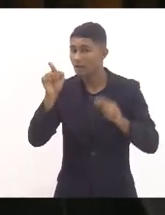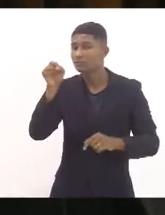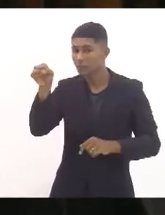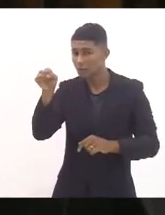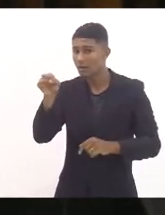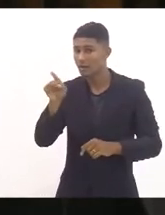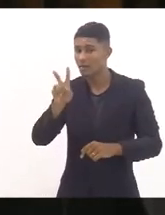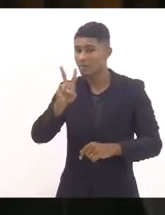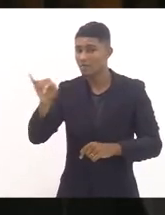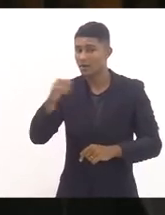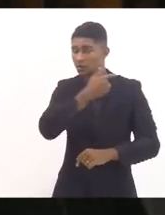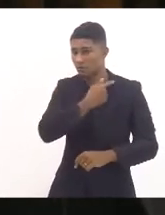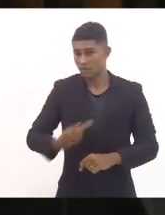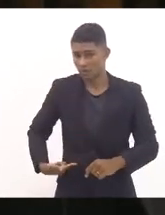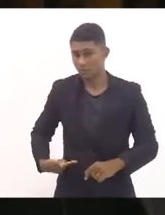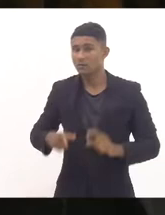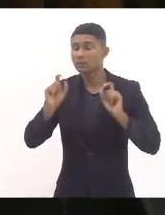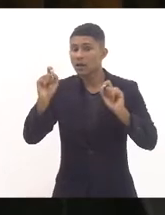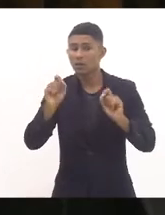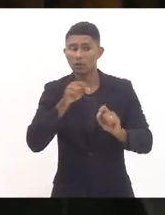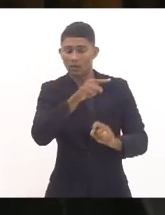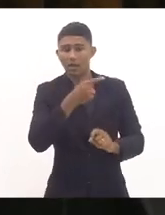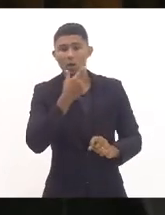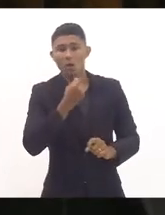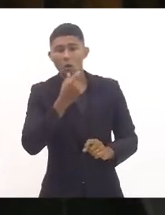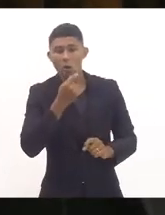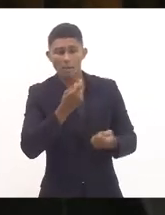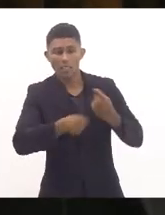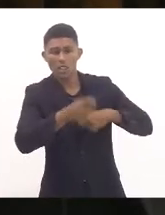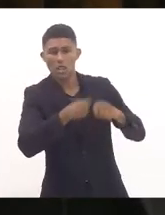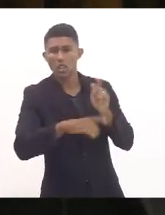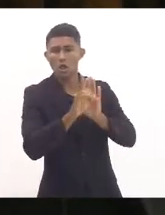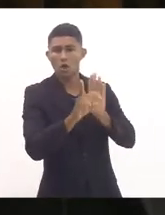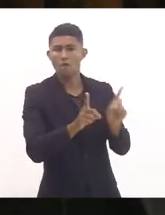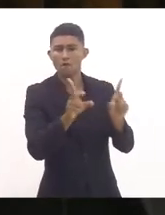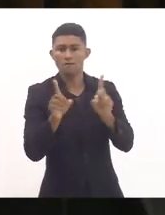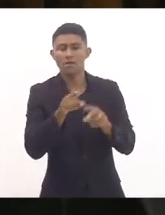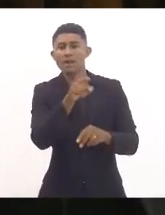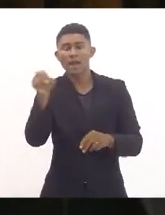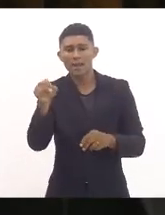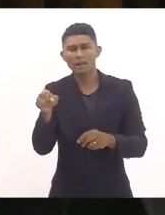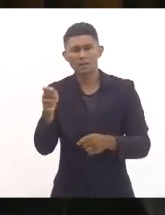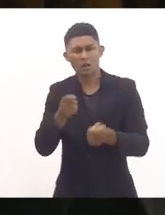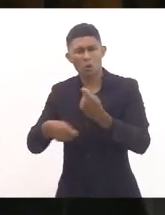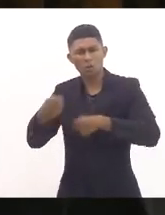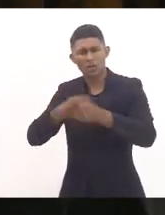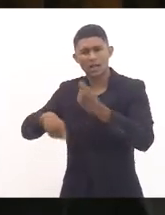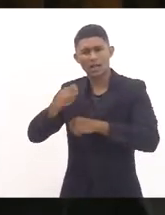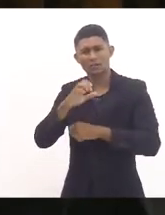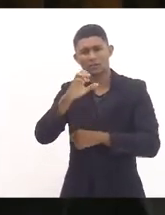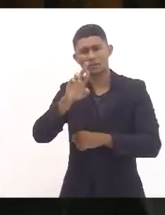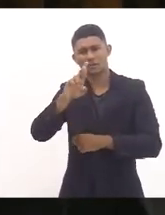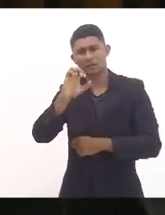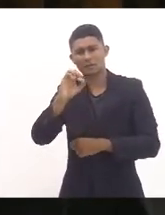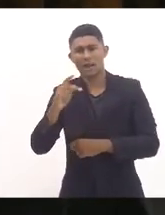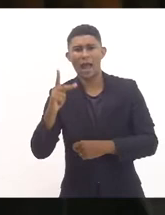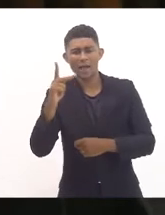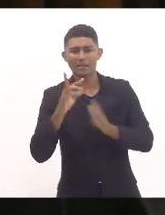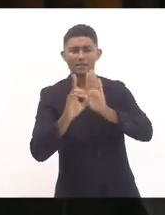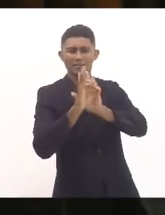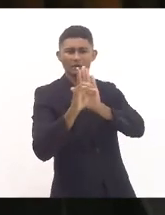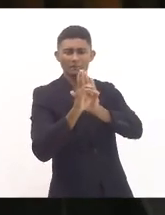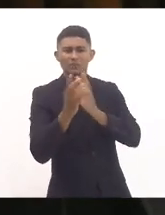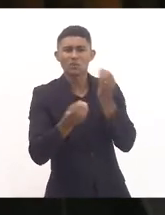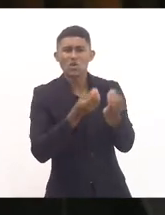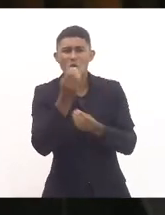governador, ele defende o uso controlado de crack. Como é que pode alguém que defende o uso controlado de crack estar preocupado com a alimentação de quem